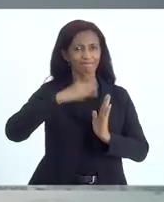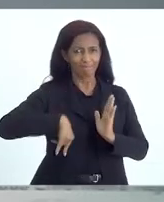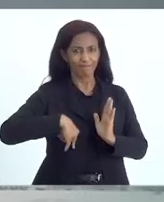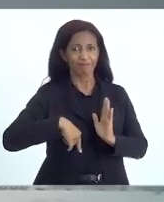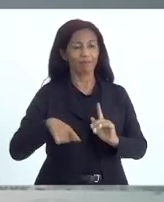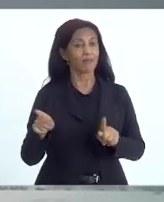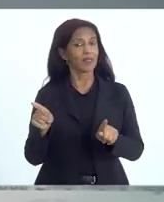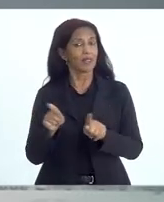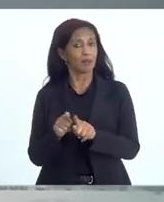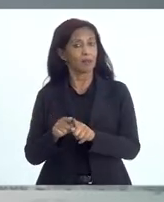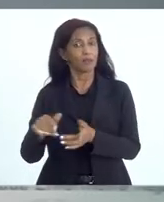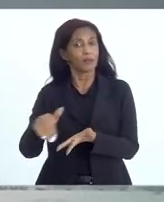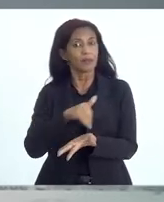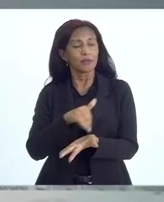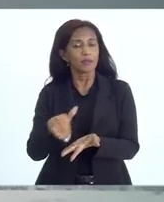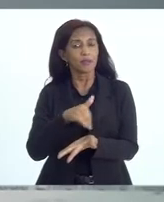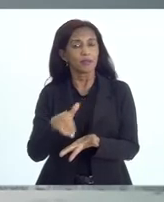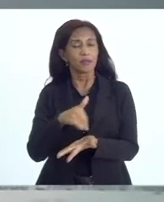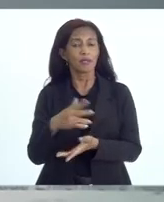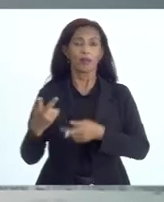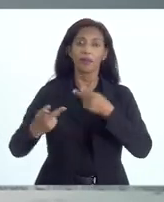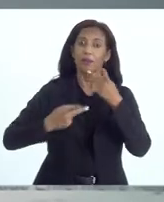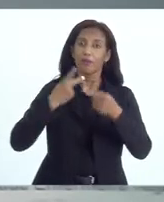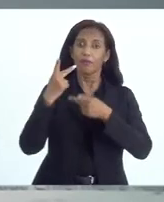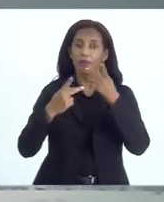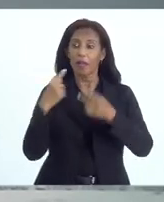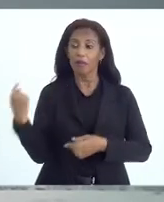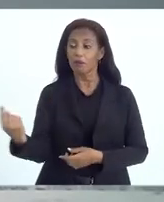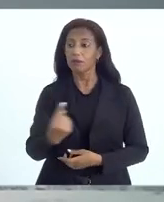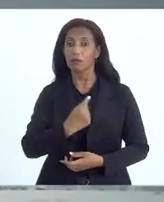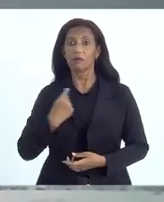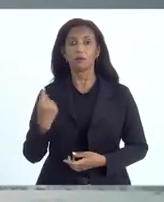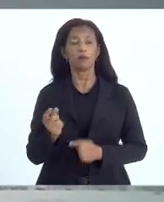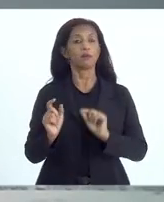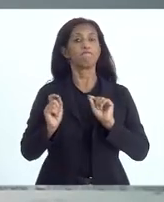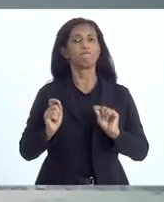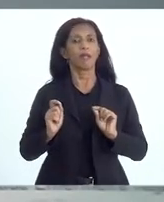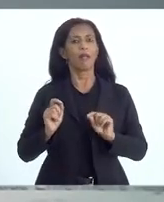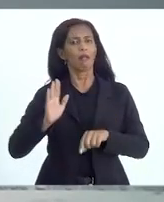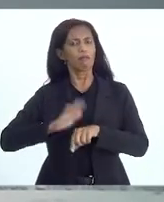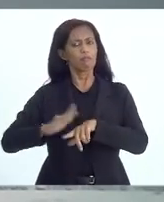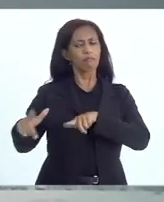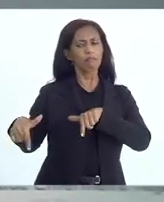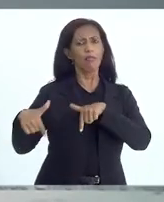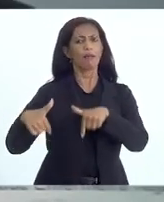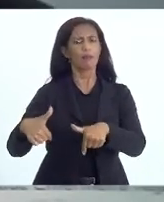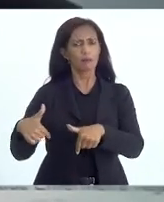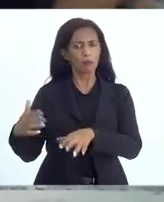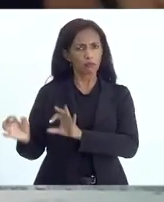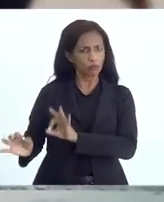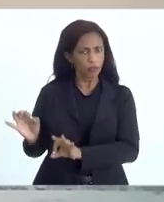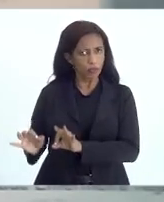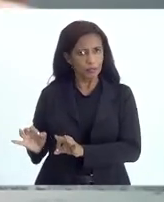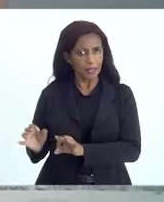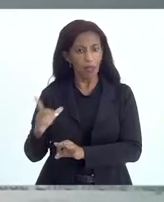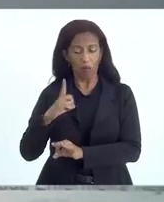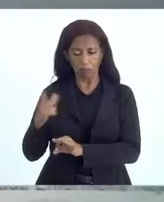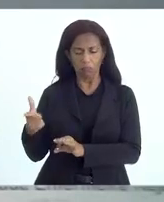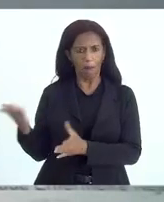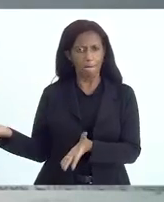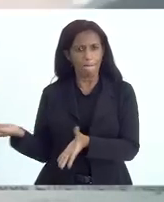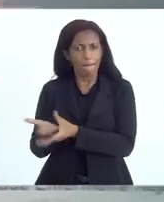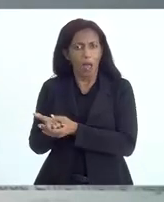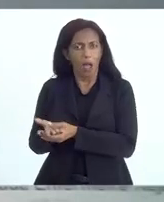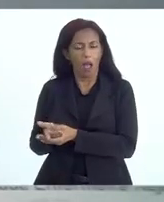inclusive os secretários falam para nós e seguinte tem ação judicial e nós temos aqui